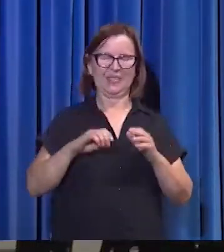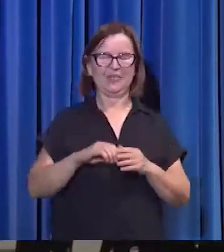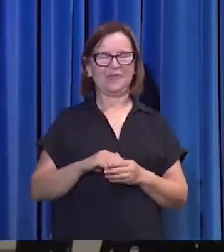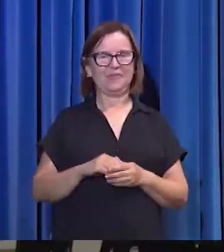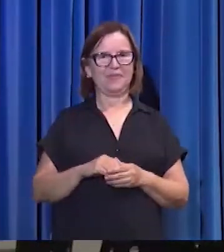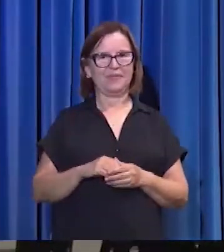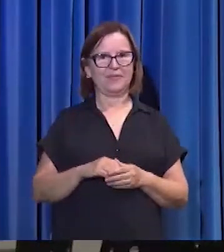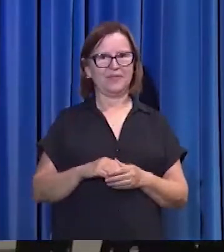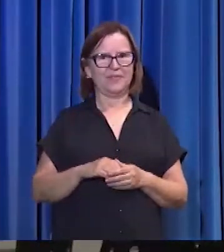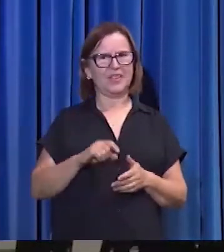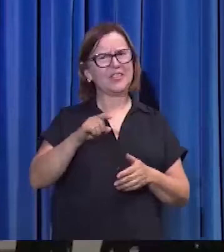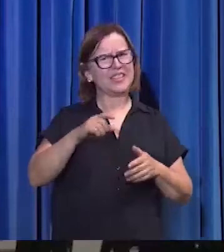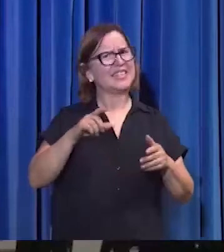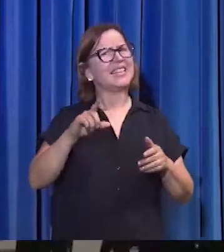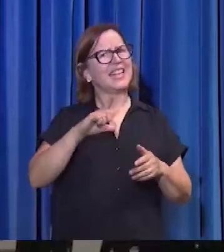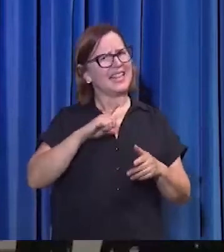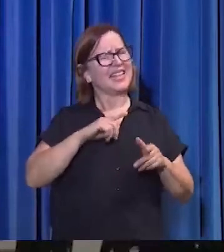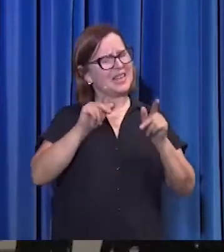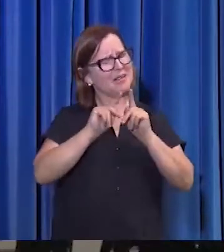Você tem paz?